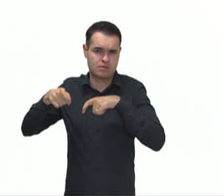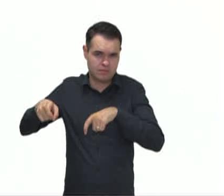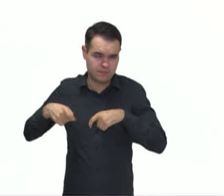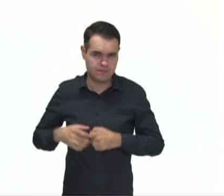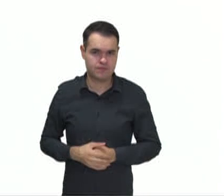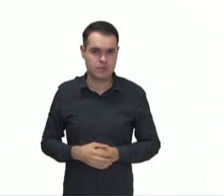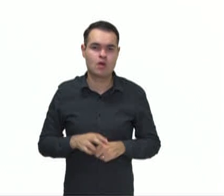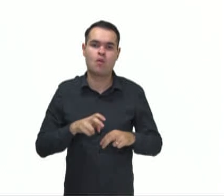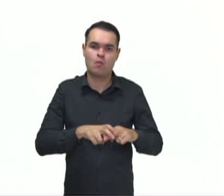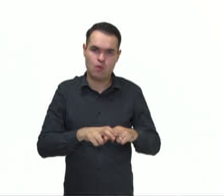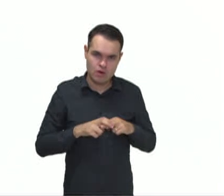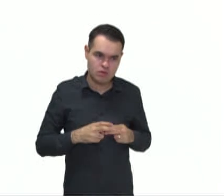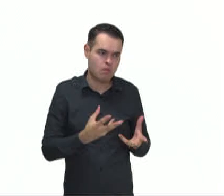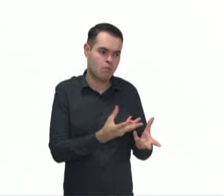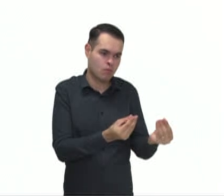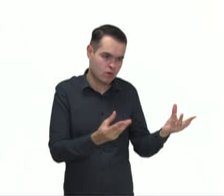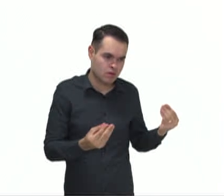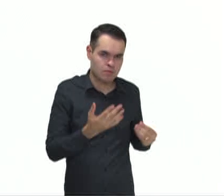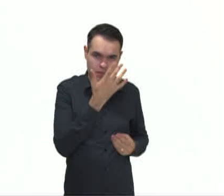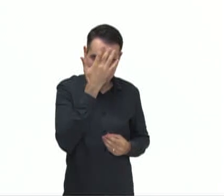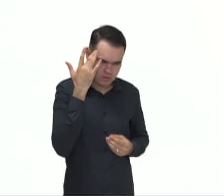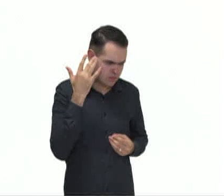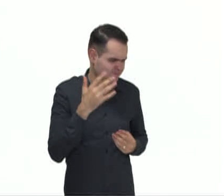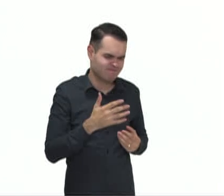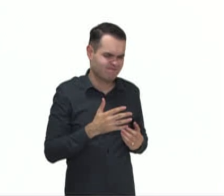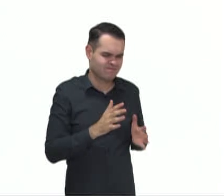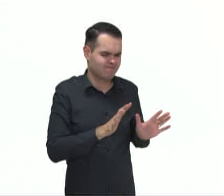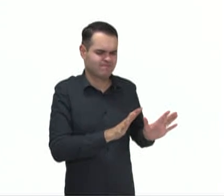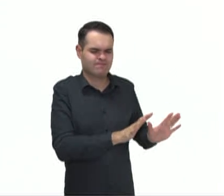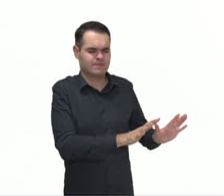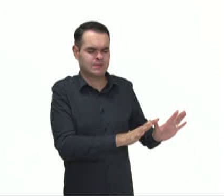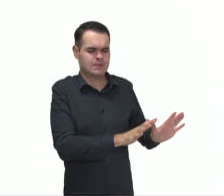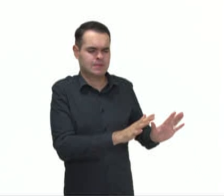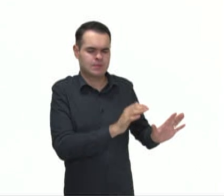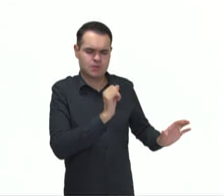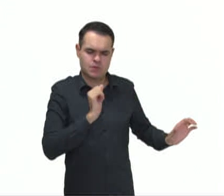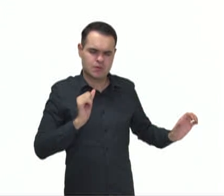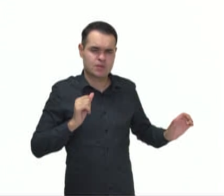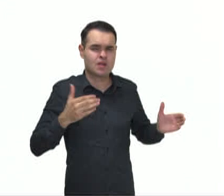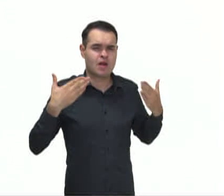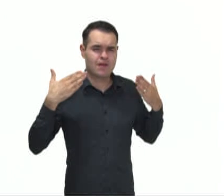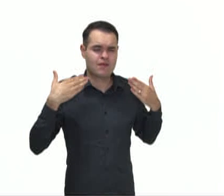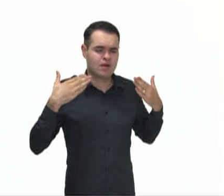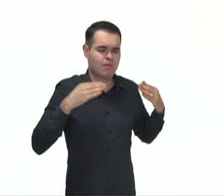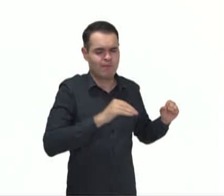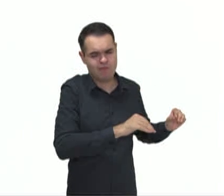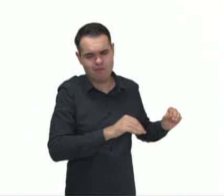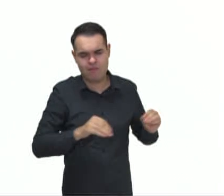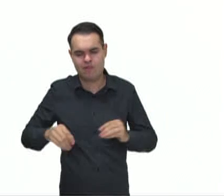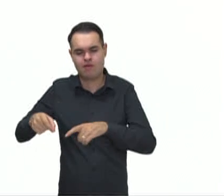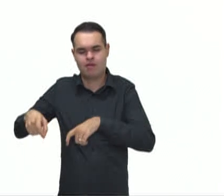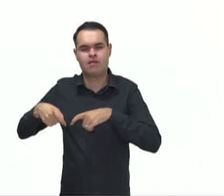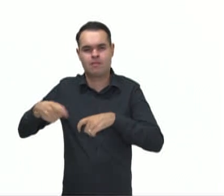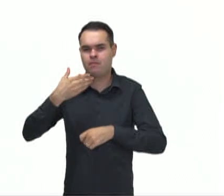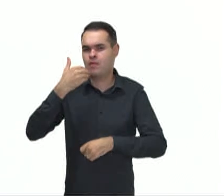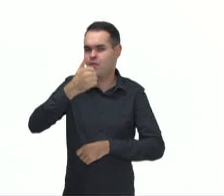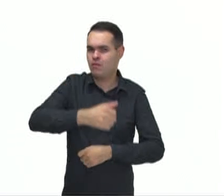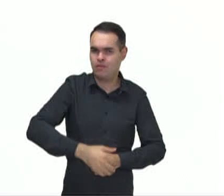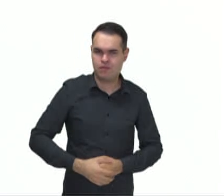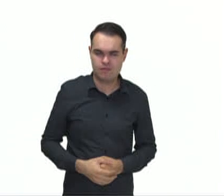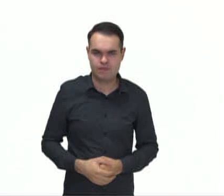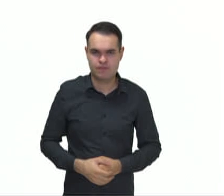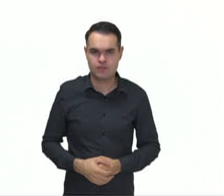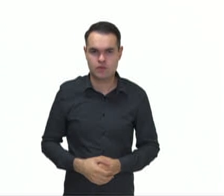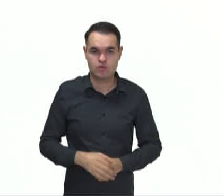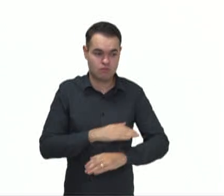gente desejar trocar a cidade pelo campo no verão. Durante o dia, nós absorvemos